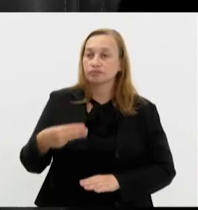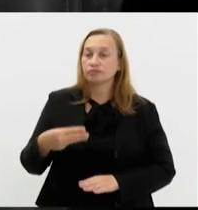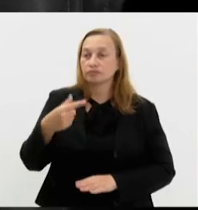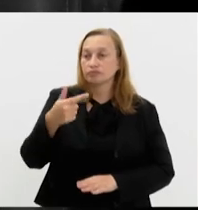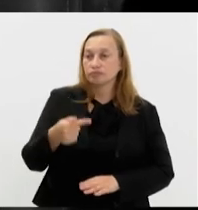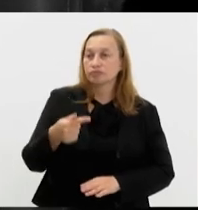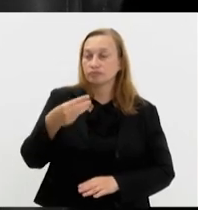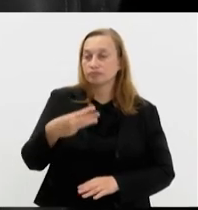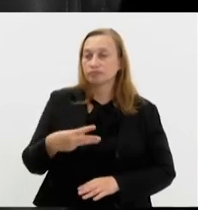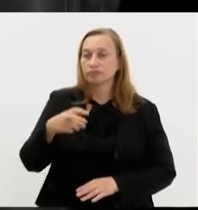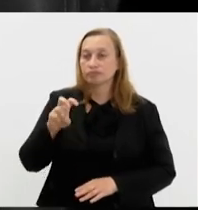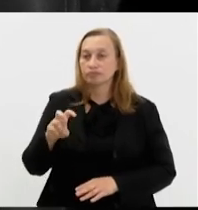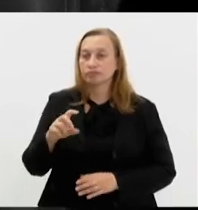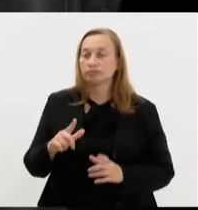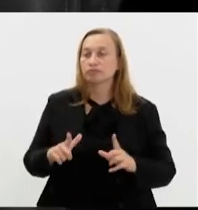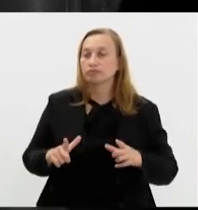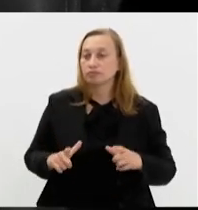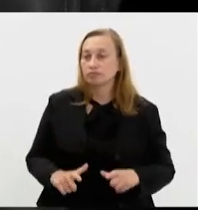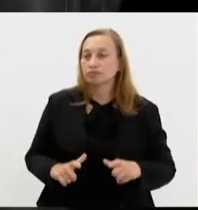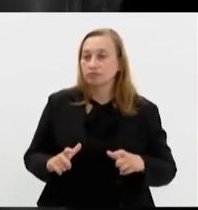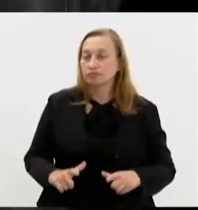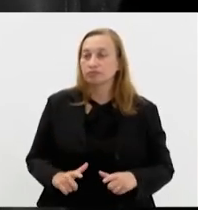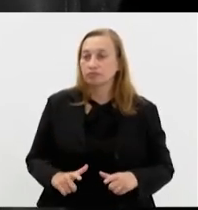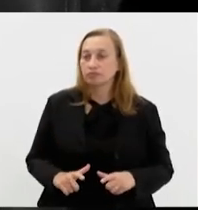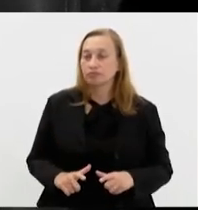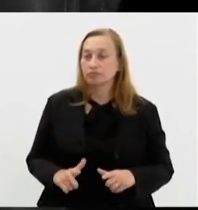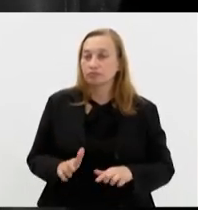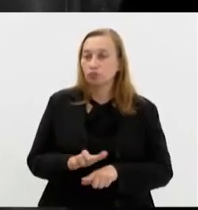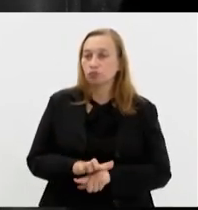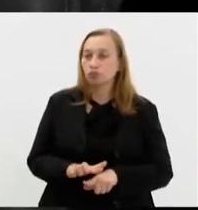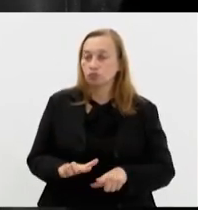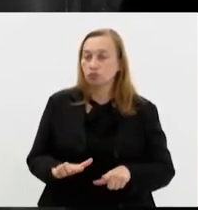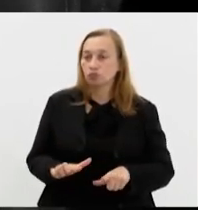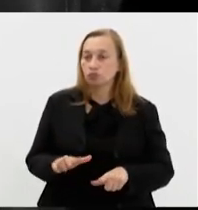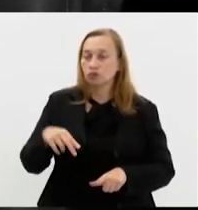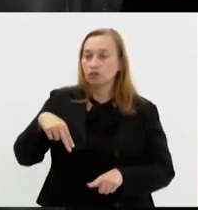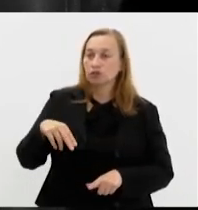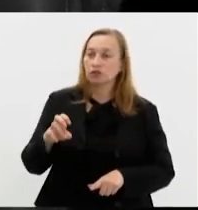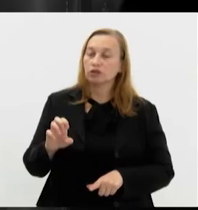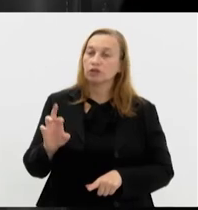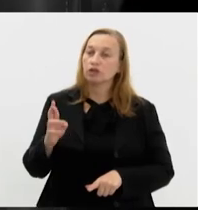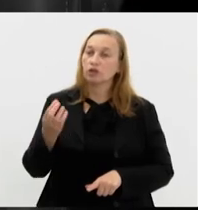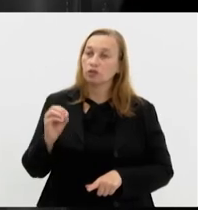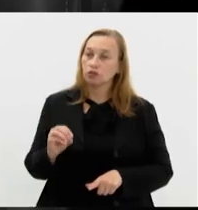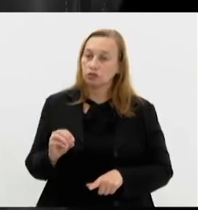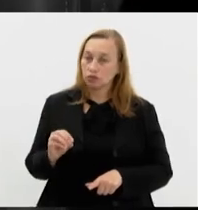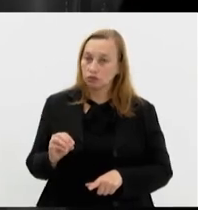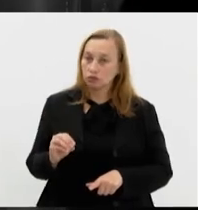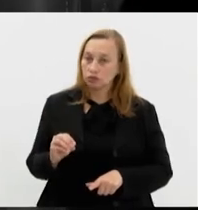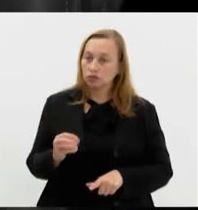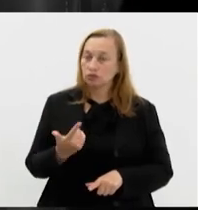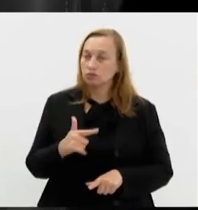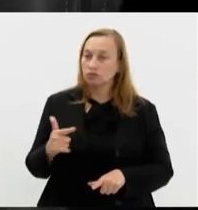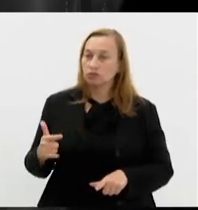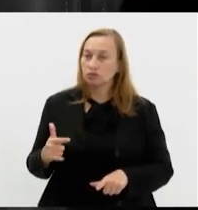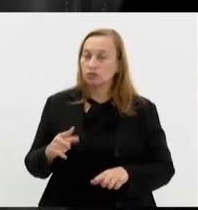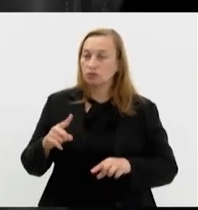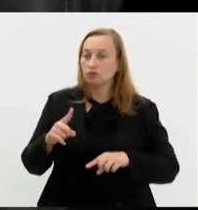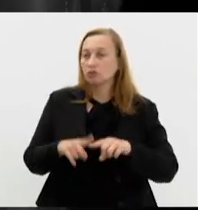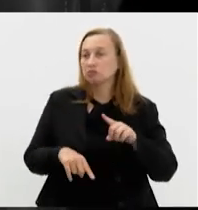tratar-se de ambiente neutro desprovido de símbolos insígnias objetos